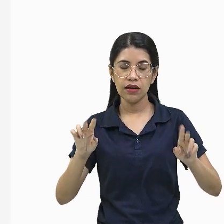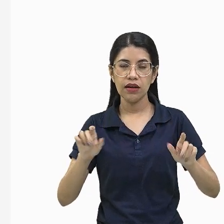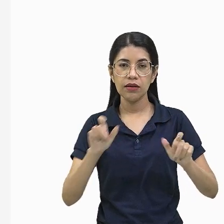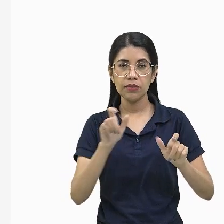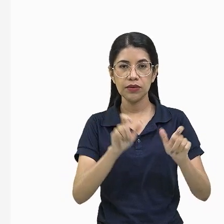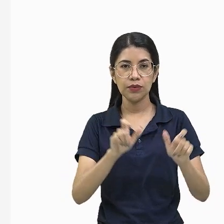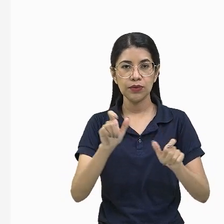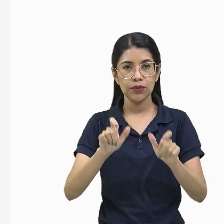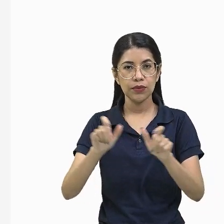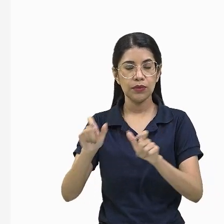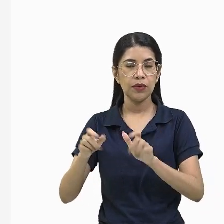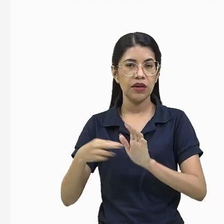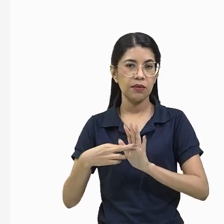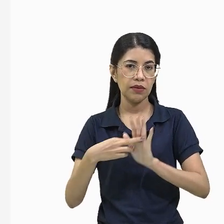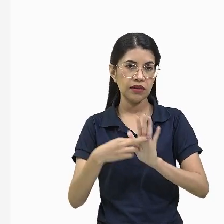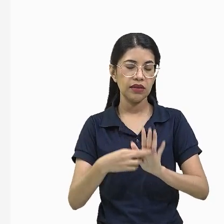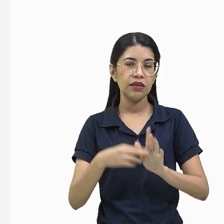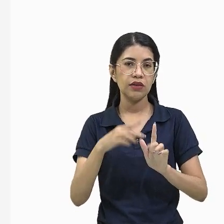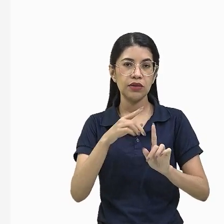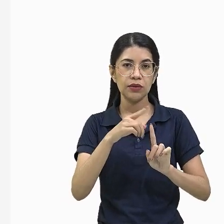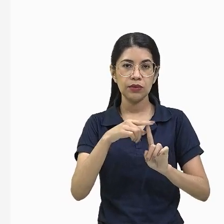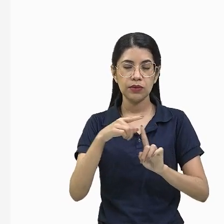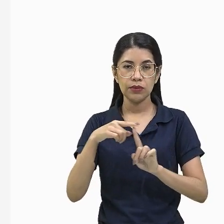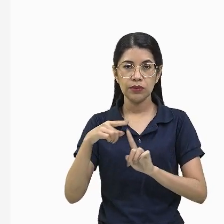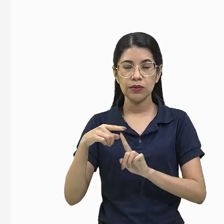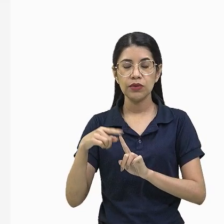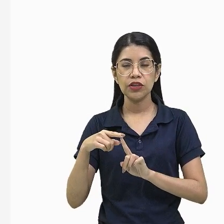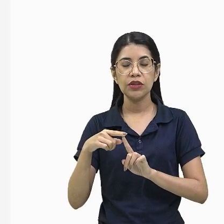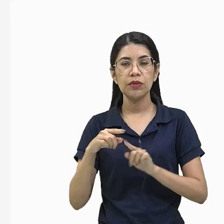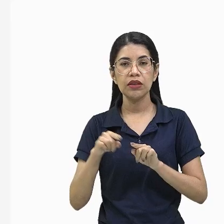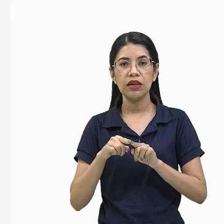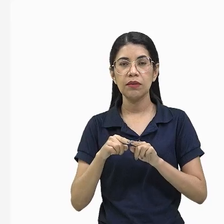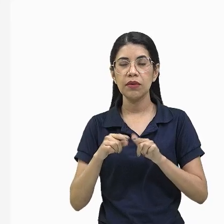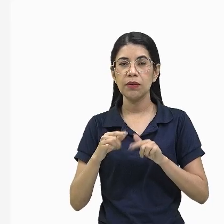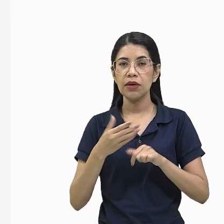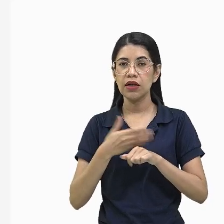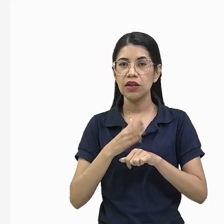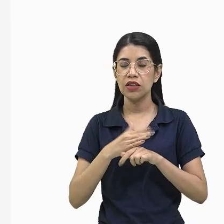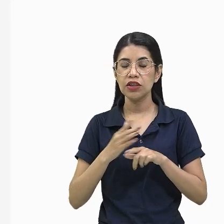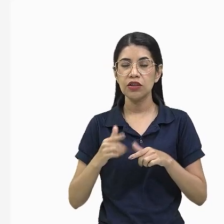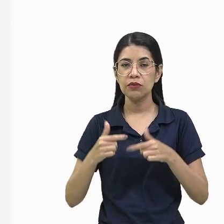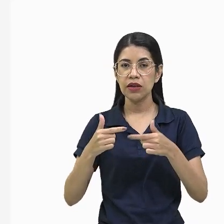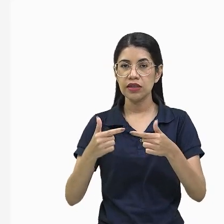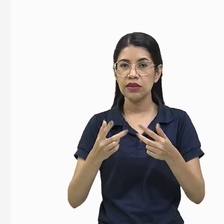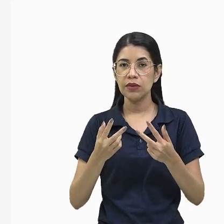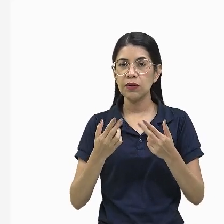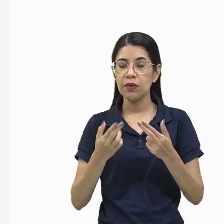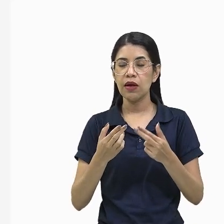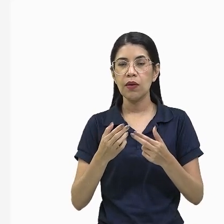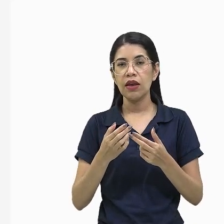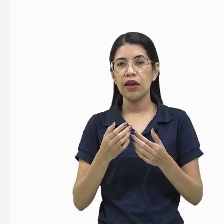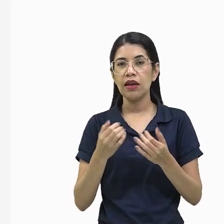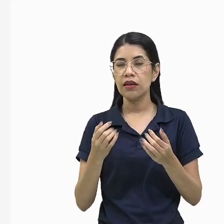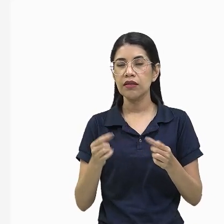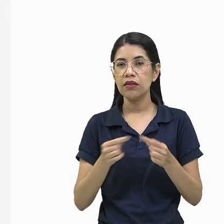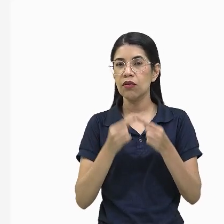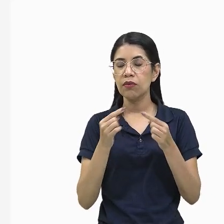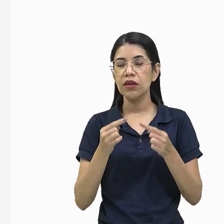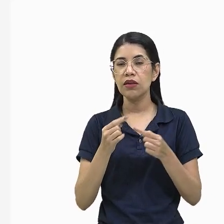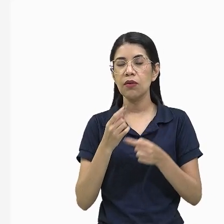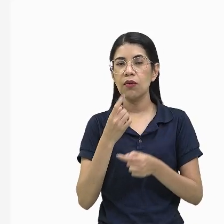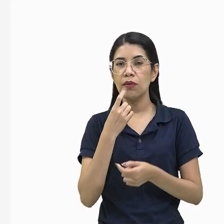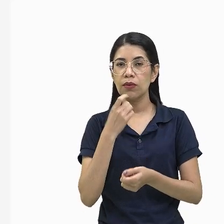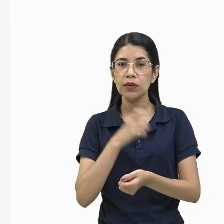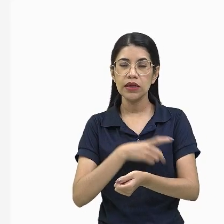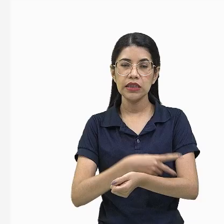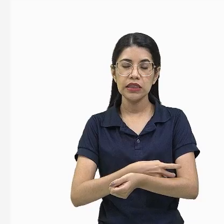diversas pessoas, certo? Todas realizando o mesmo gesto, ou seja, como se estivesse dando a ideia de que estão doando sangue, que estão realizando um